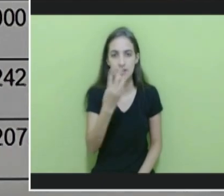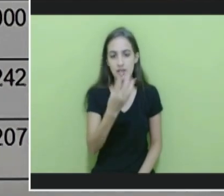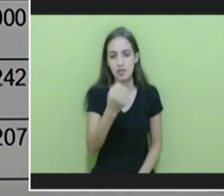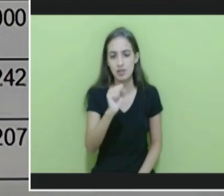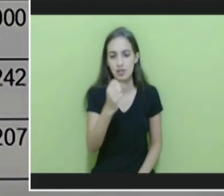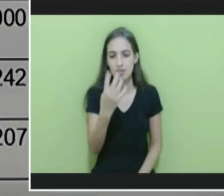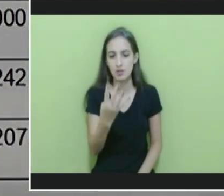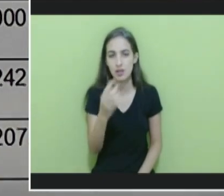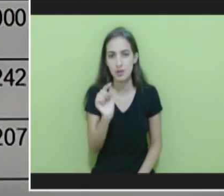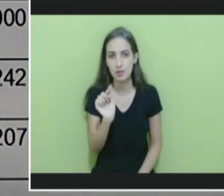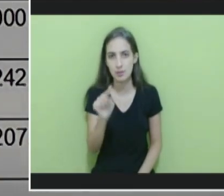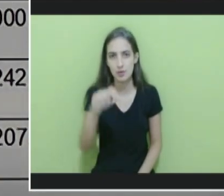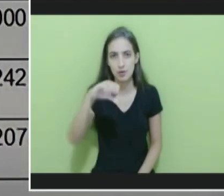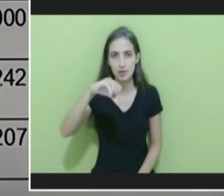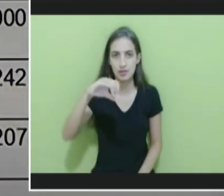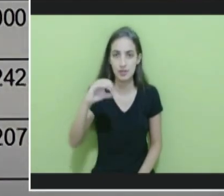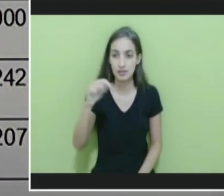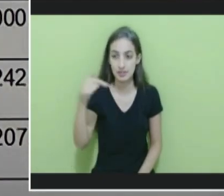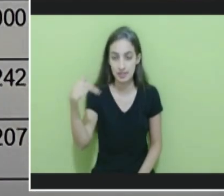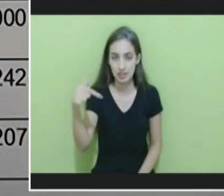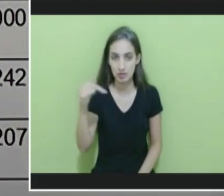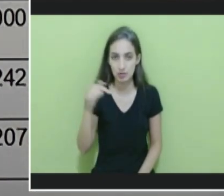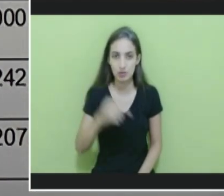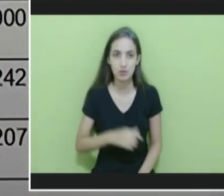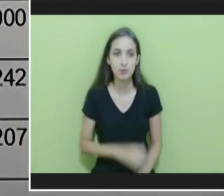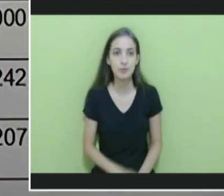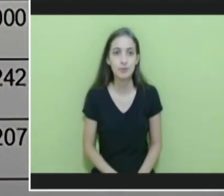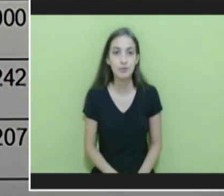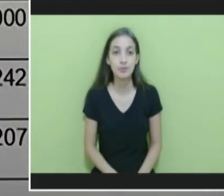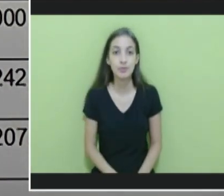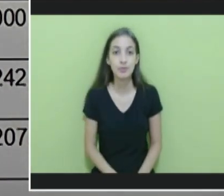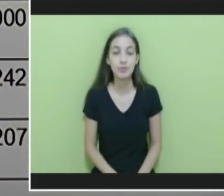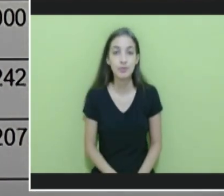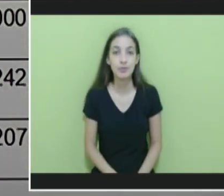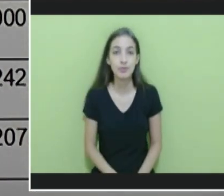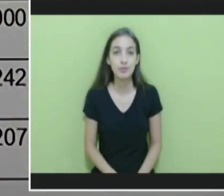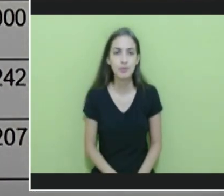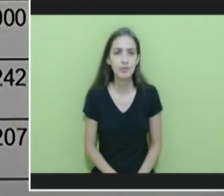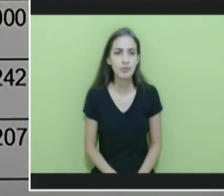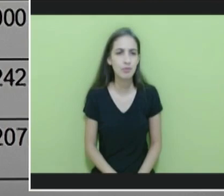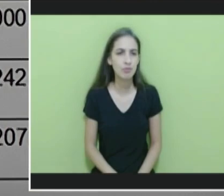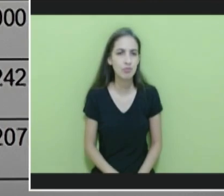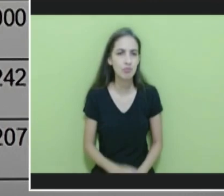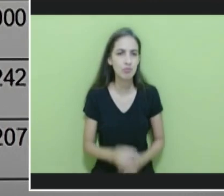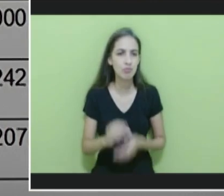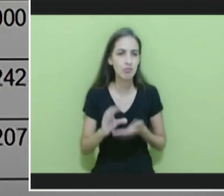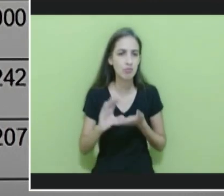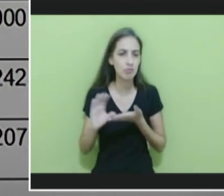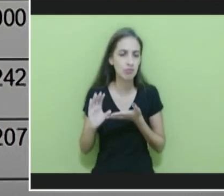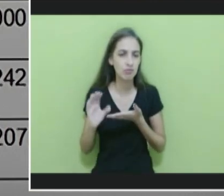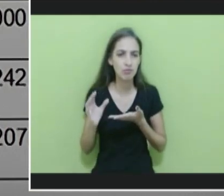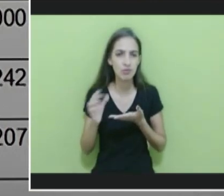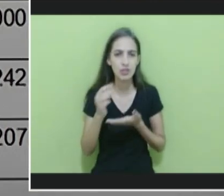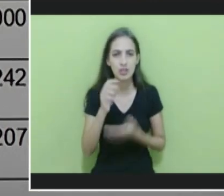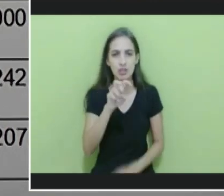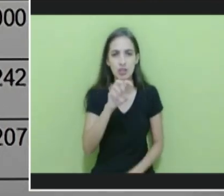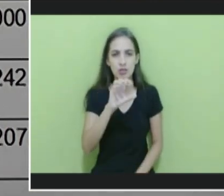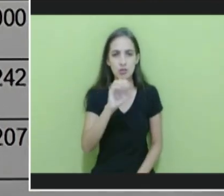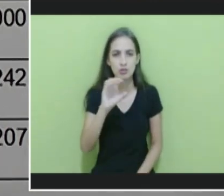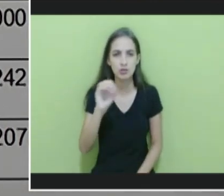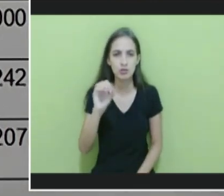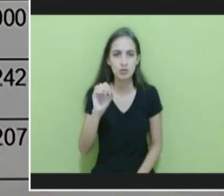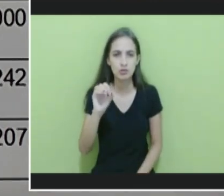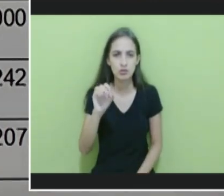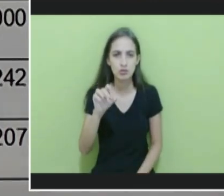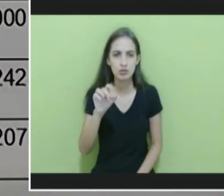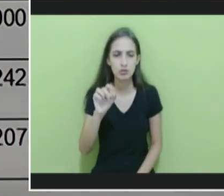286.384.907 reais e 2 centavos. Para a entidade IMAS, 15 milhões de reais. Para o fundo